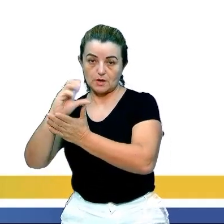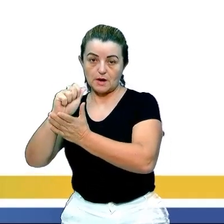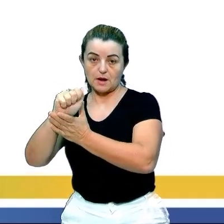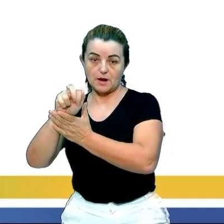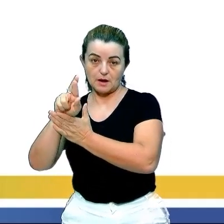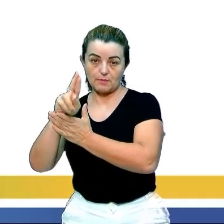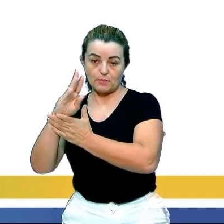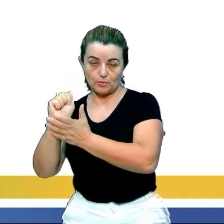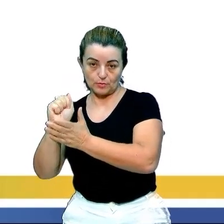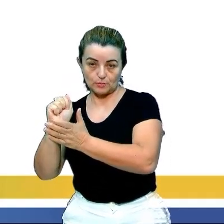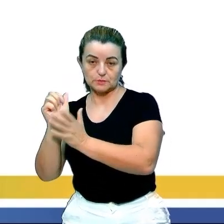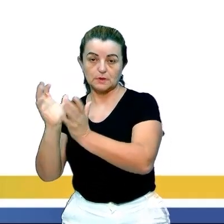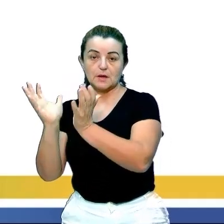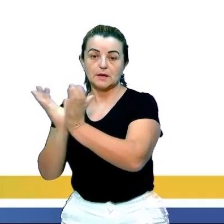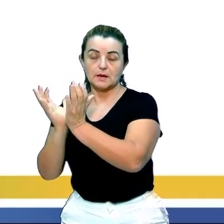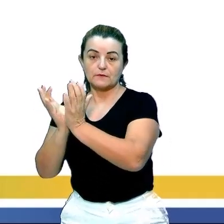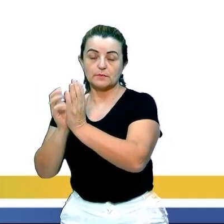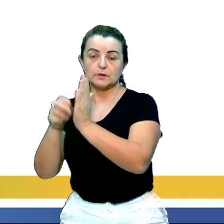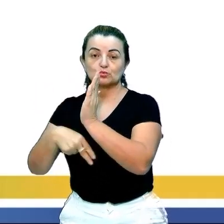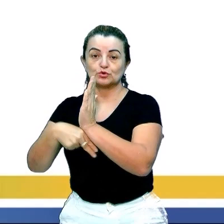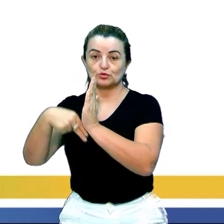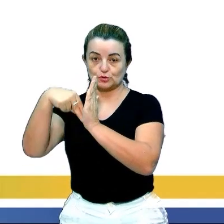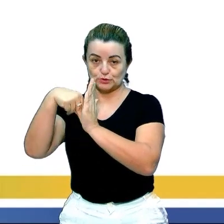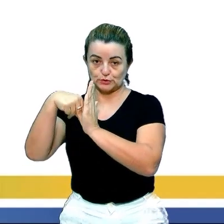a família do nitrogênio,